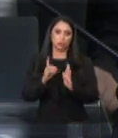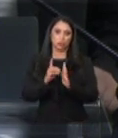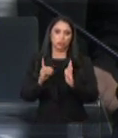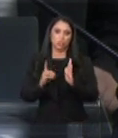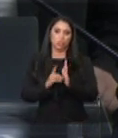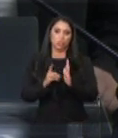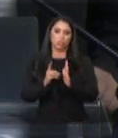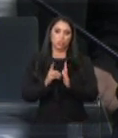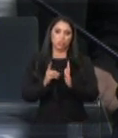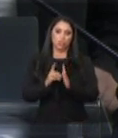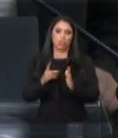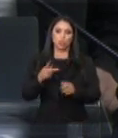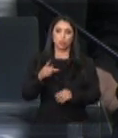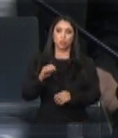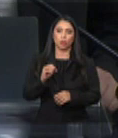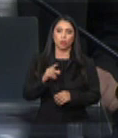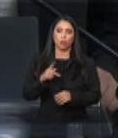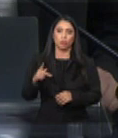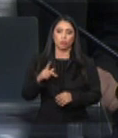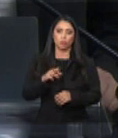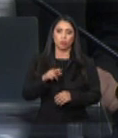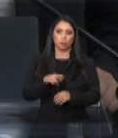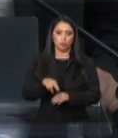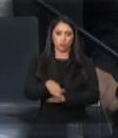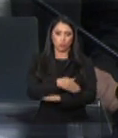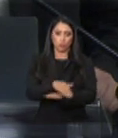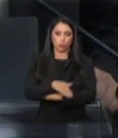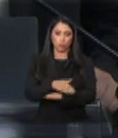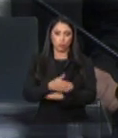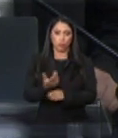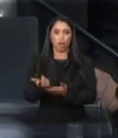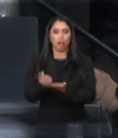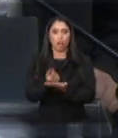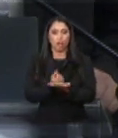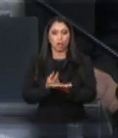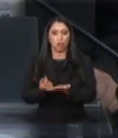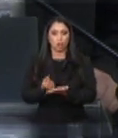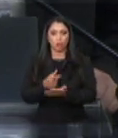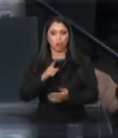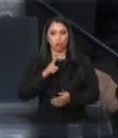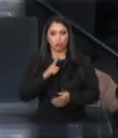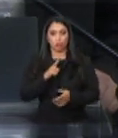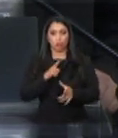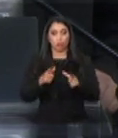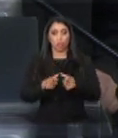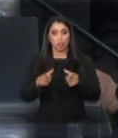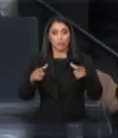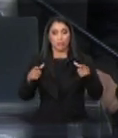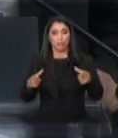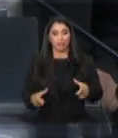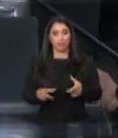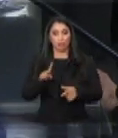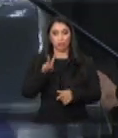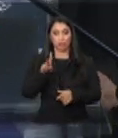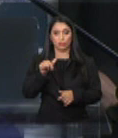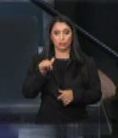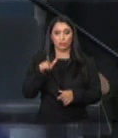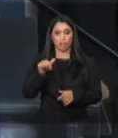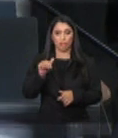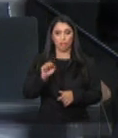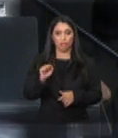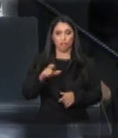do comitê pop Rua ampliação de recursos orçamentários e ampliação de vagas em centro de